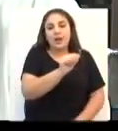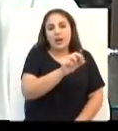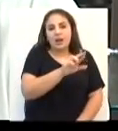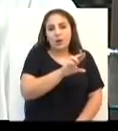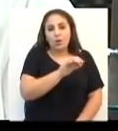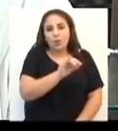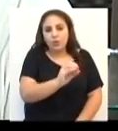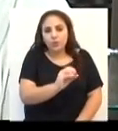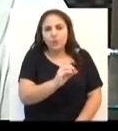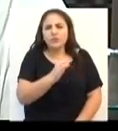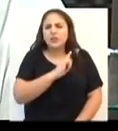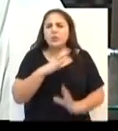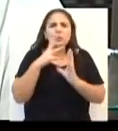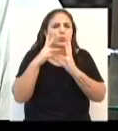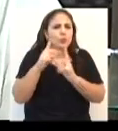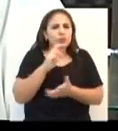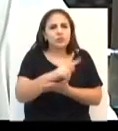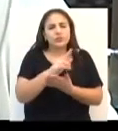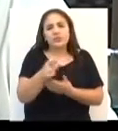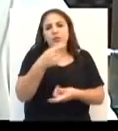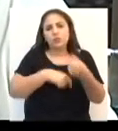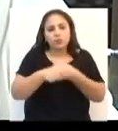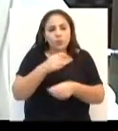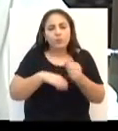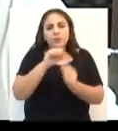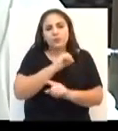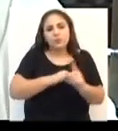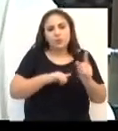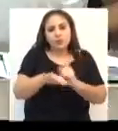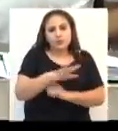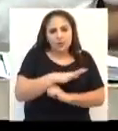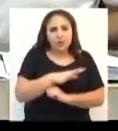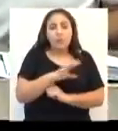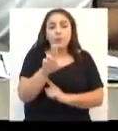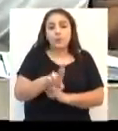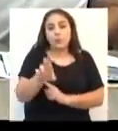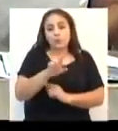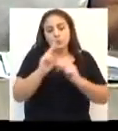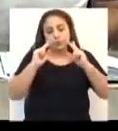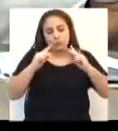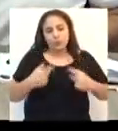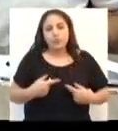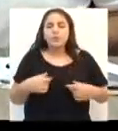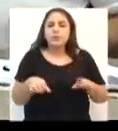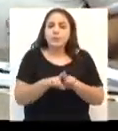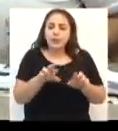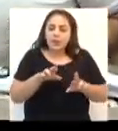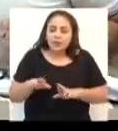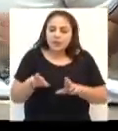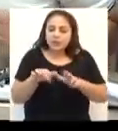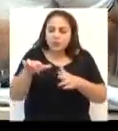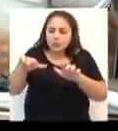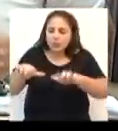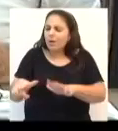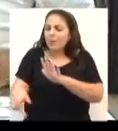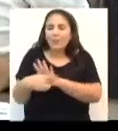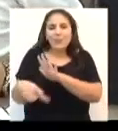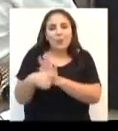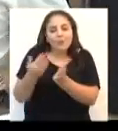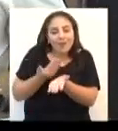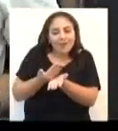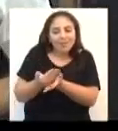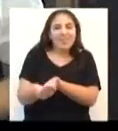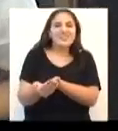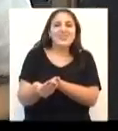diversidade econômica e social para o Passo Fundo, para o consumo humano. Ao mesmo tempo, é a região dos berços das